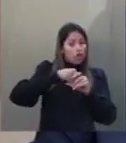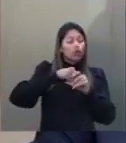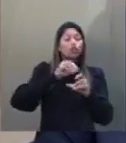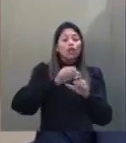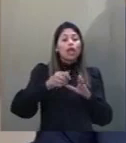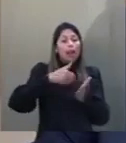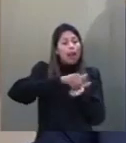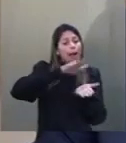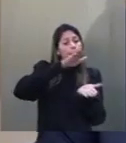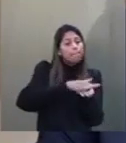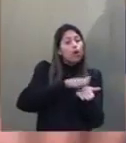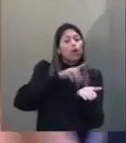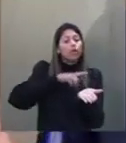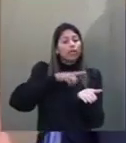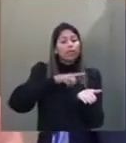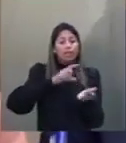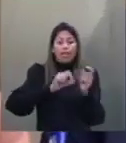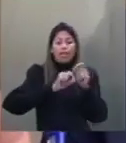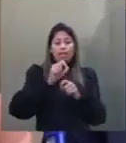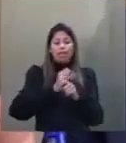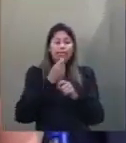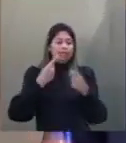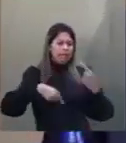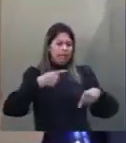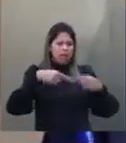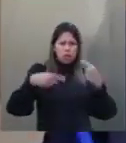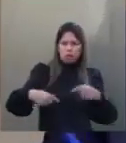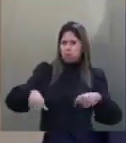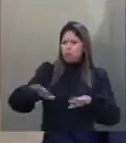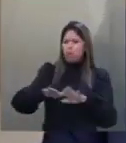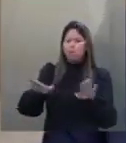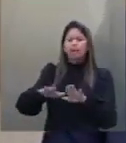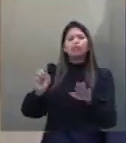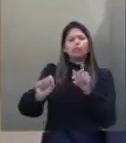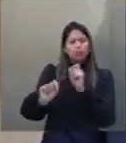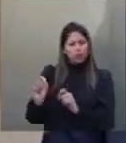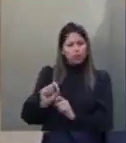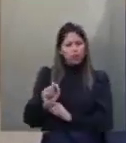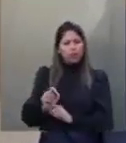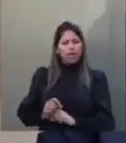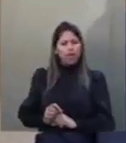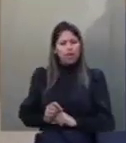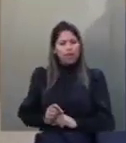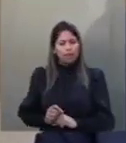revoga, isso aqui não é, isso não está no debate necessariamente aqui, mas revoga,